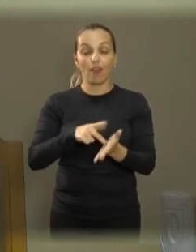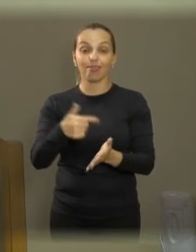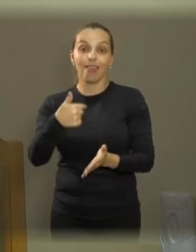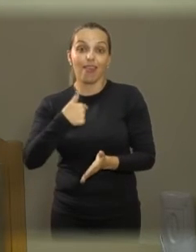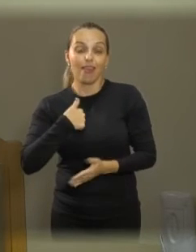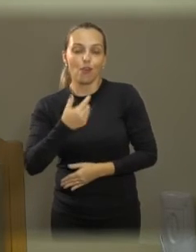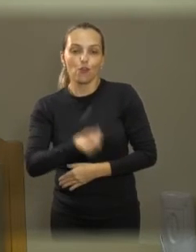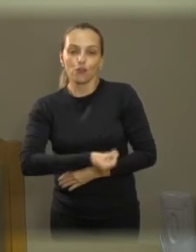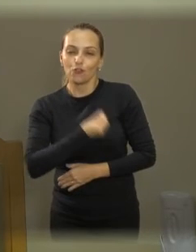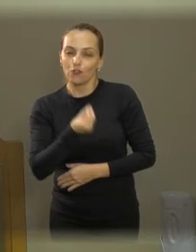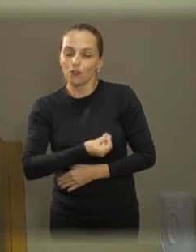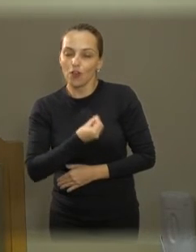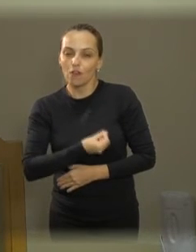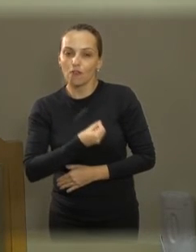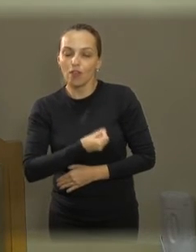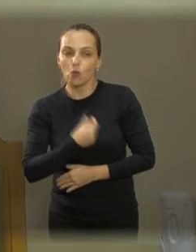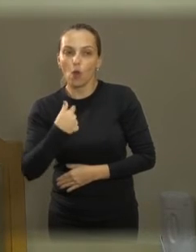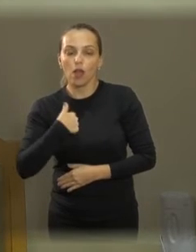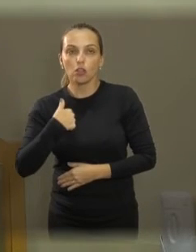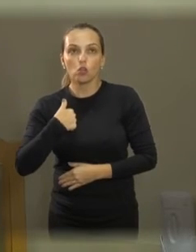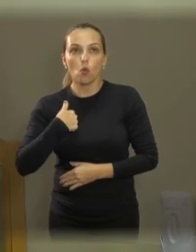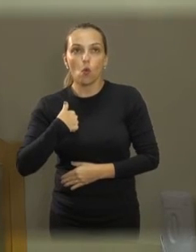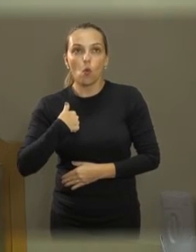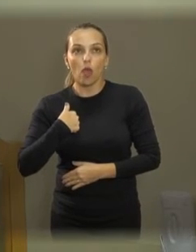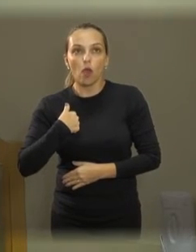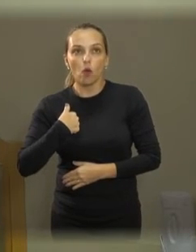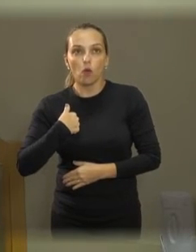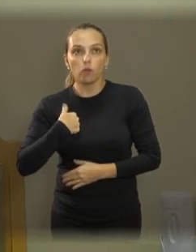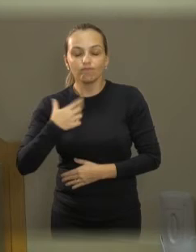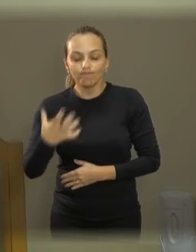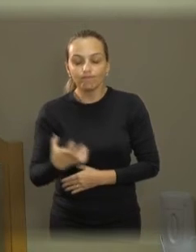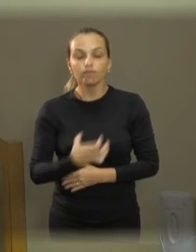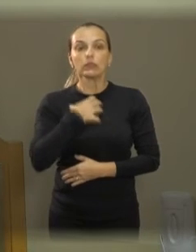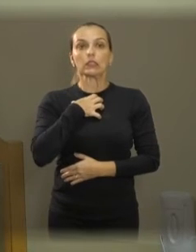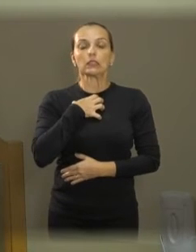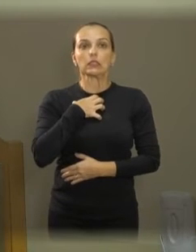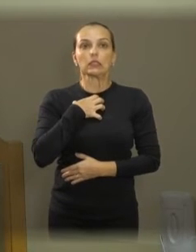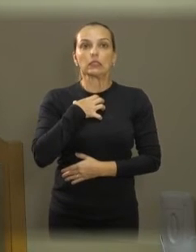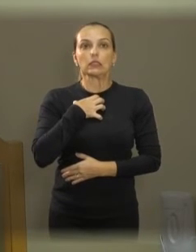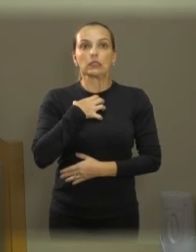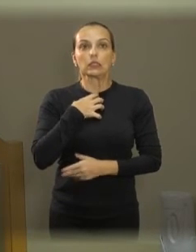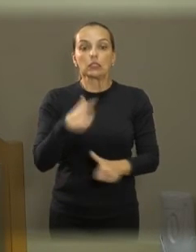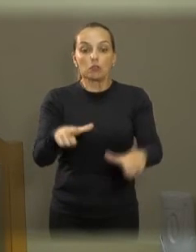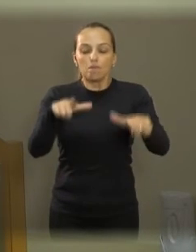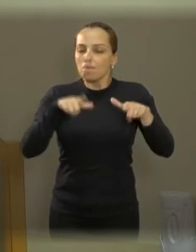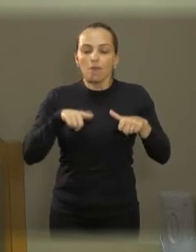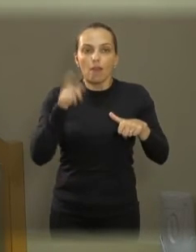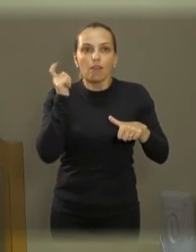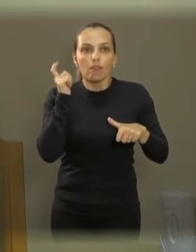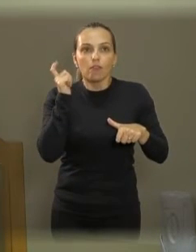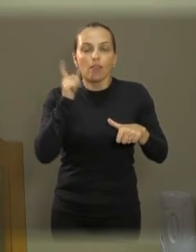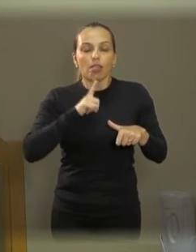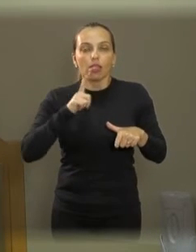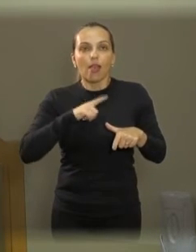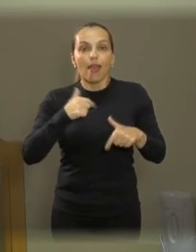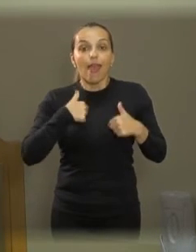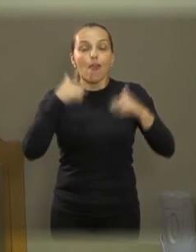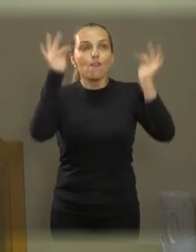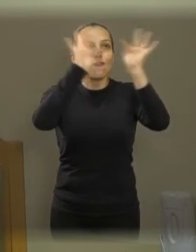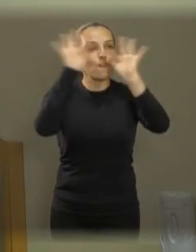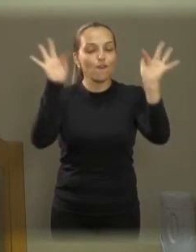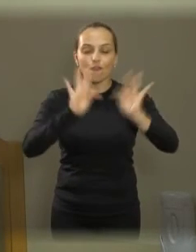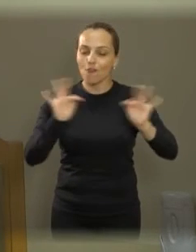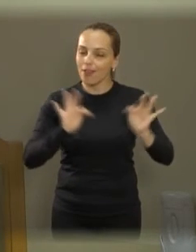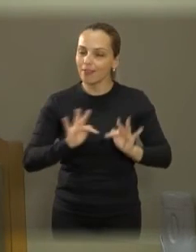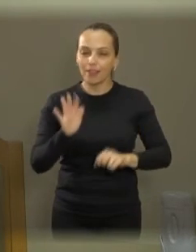isso, né? Quando caiu a ficha em relação à homenagem, é uma felicidade imensa, eu estou